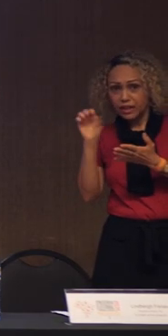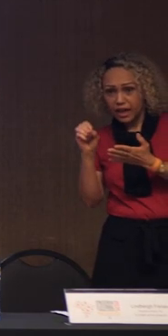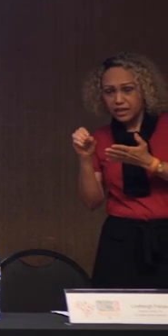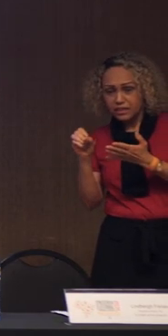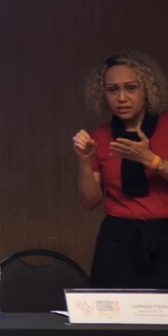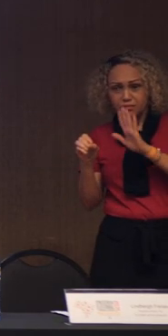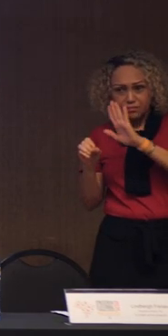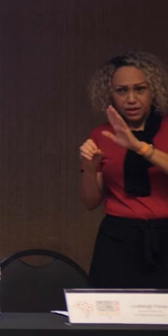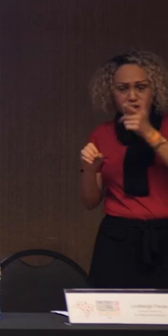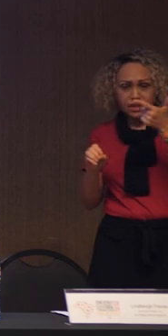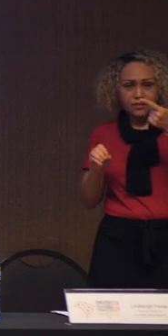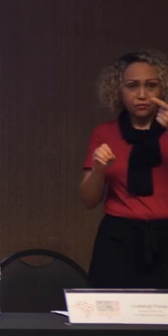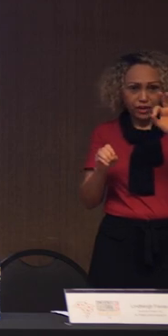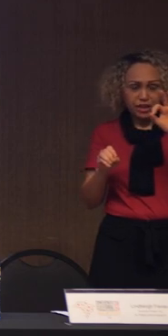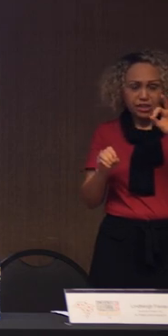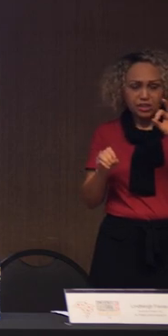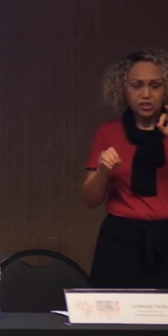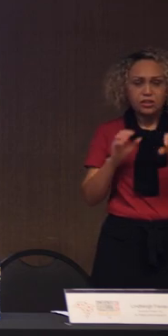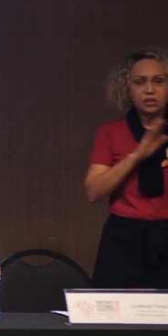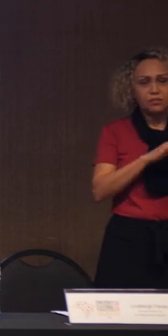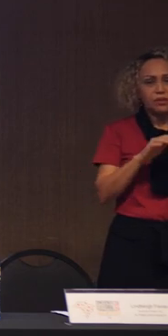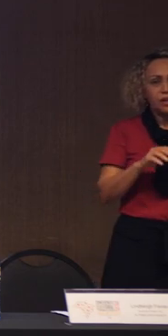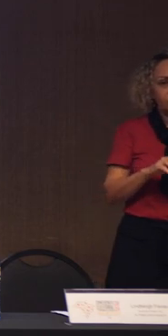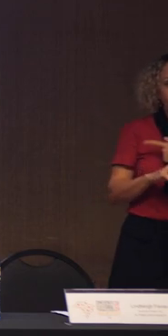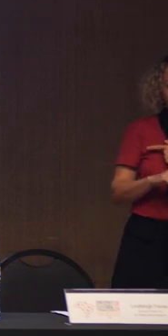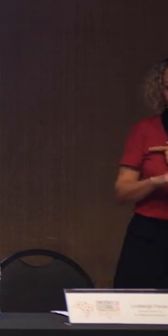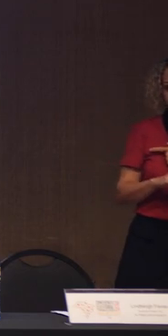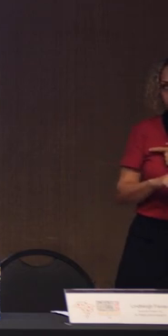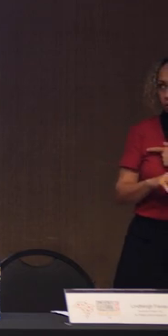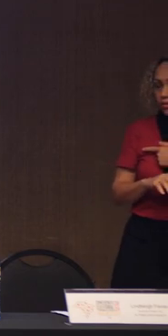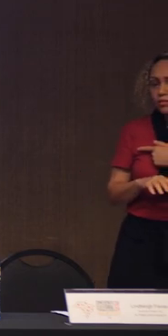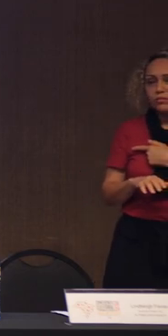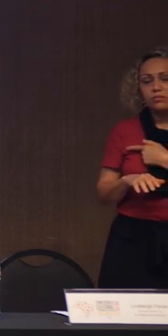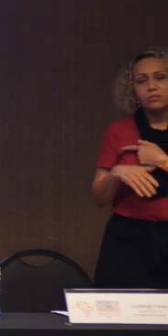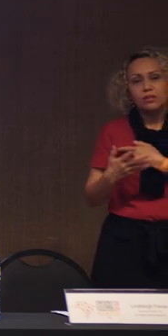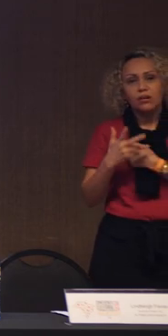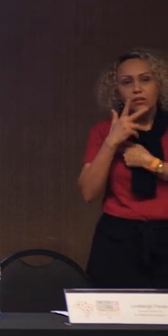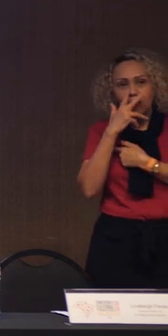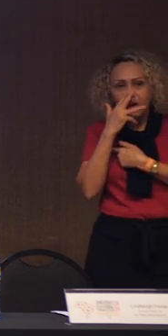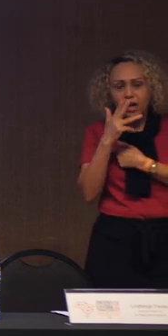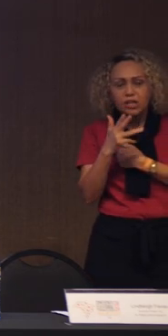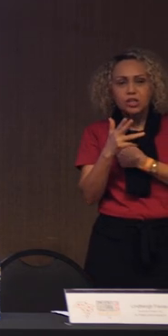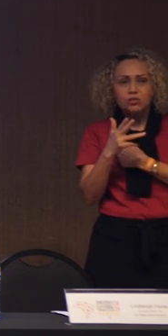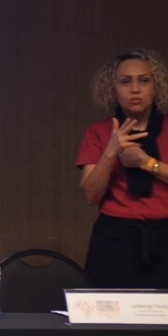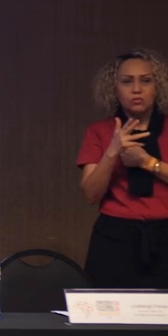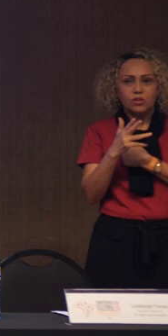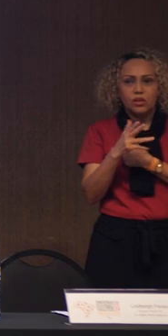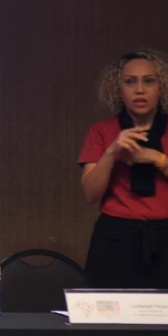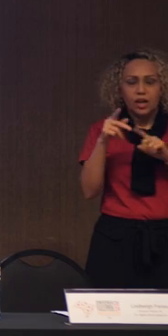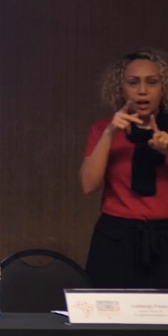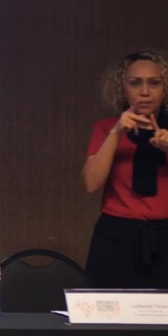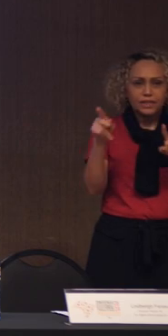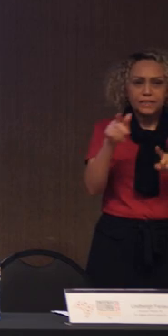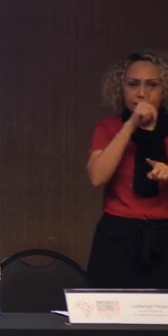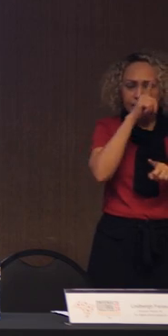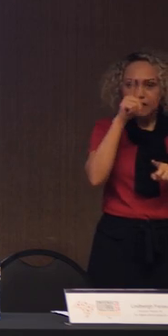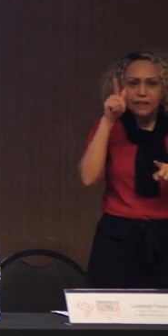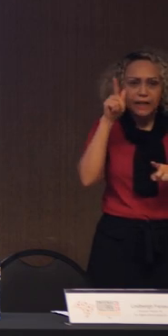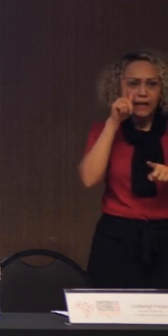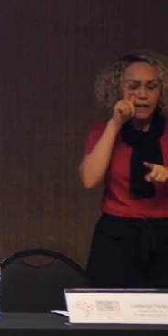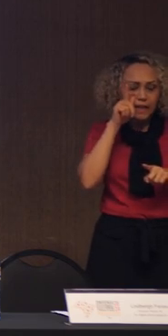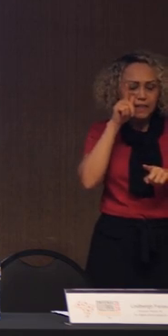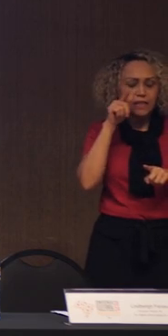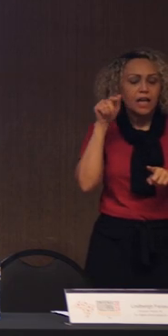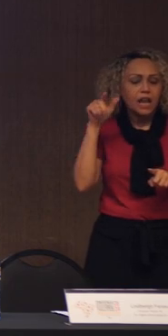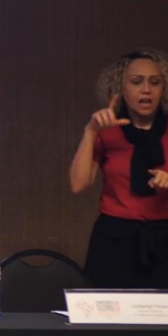Eu tenho defendido que a presidenta Gleisi vá para o ministério, porque ela tem autoridade política e, inegavelmente, eu tenho divergências,